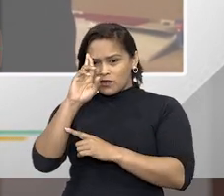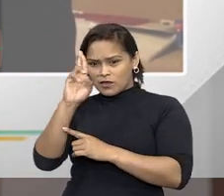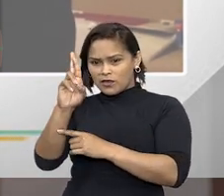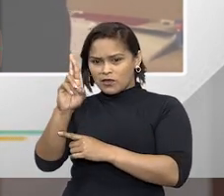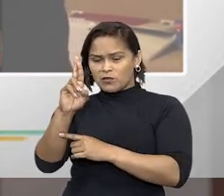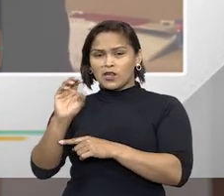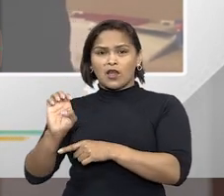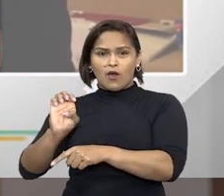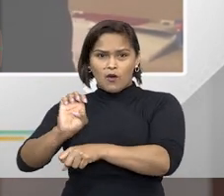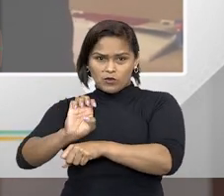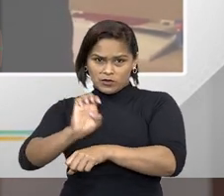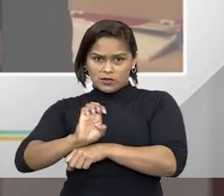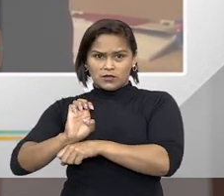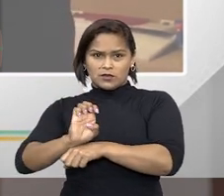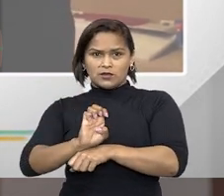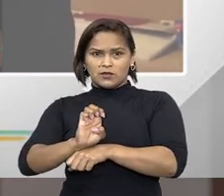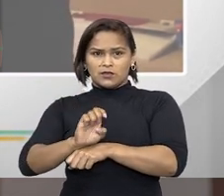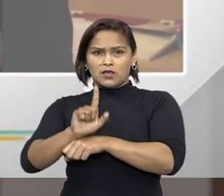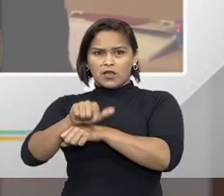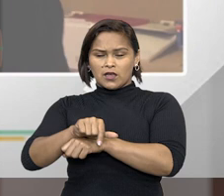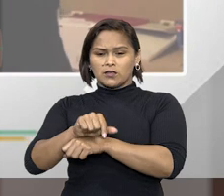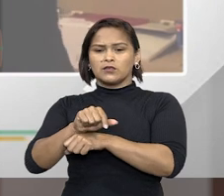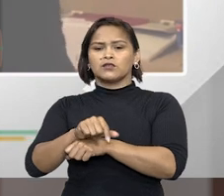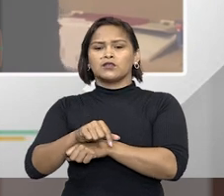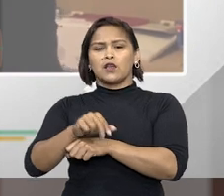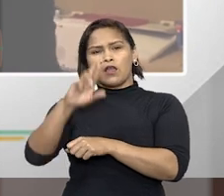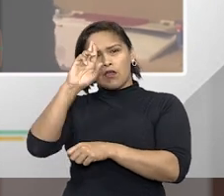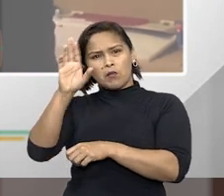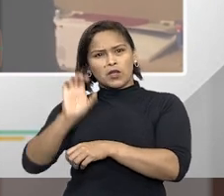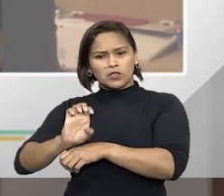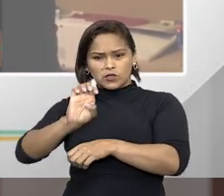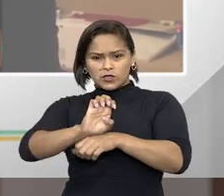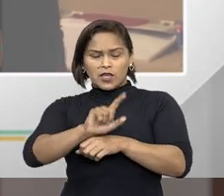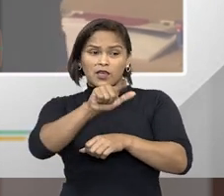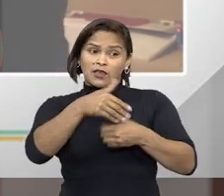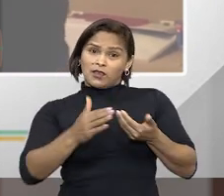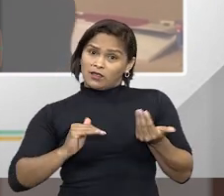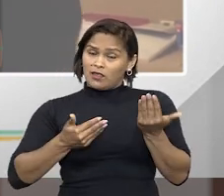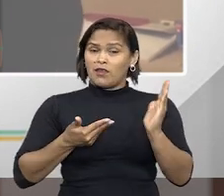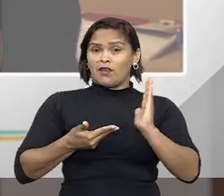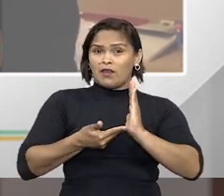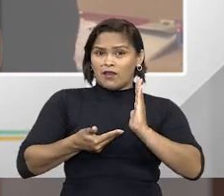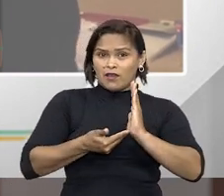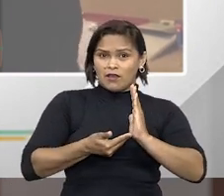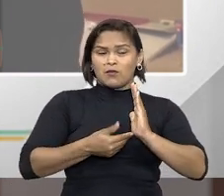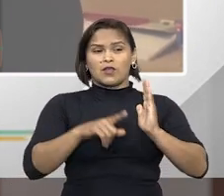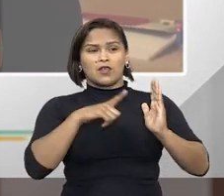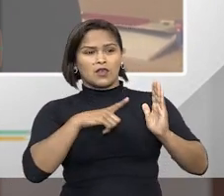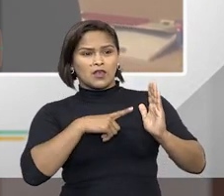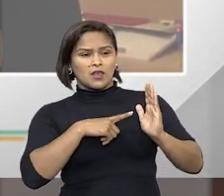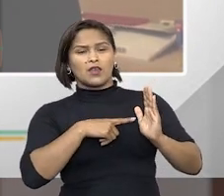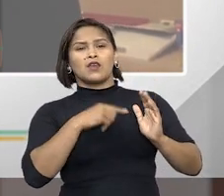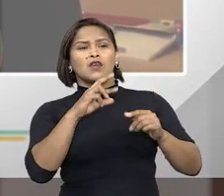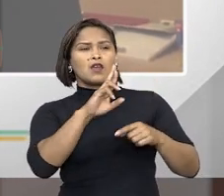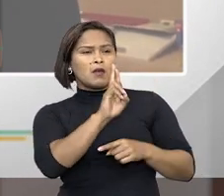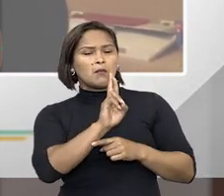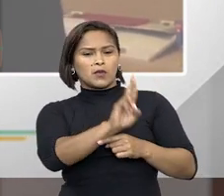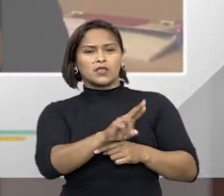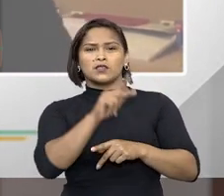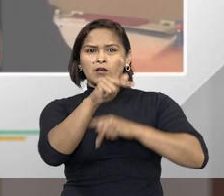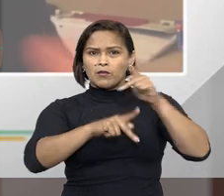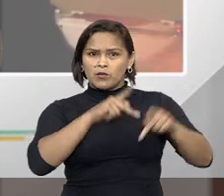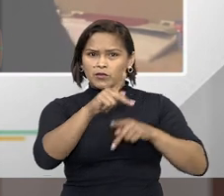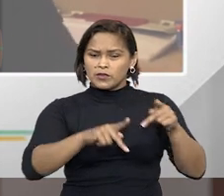estados. É composto por representantes dos estados. E a Câmara dos Deputados, que é composta por representantes do povo. Na